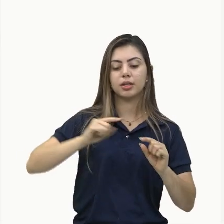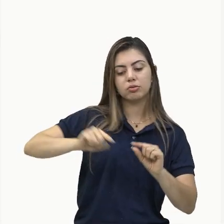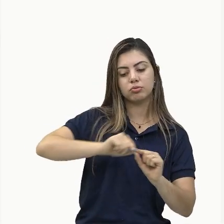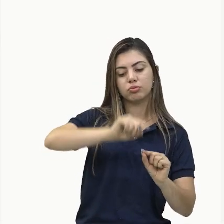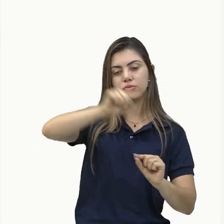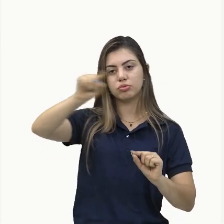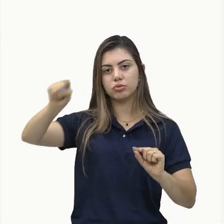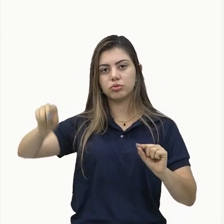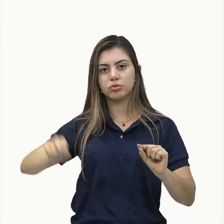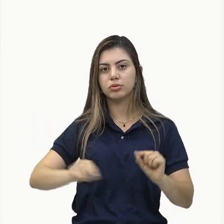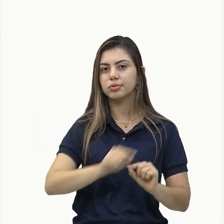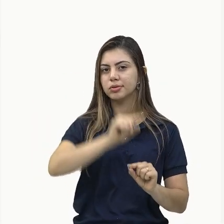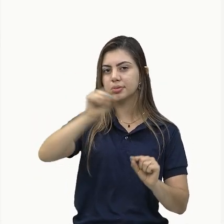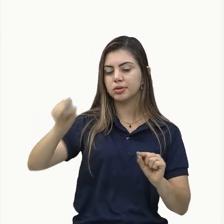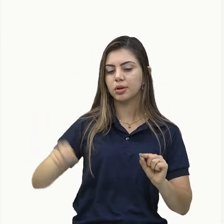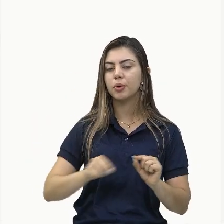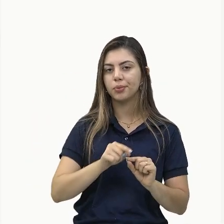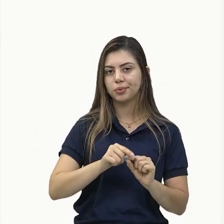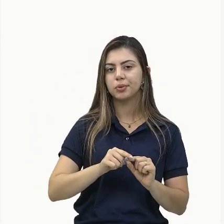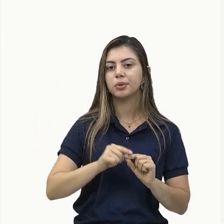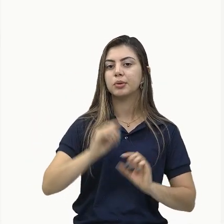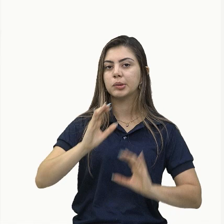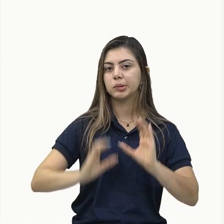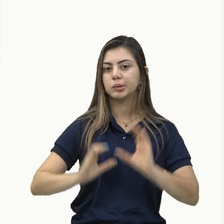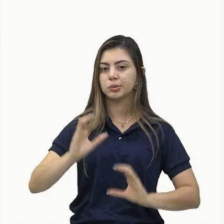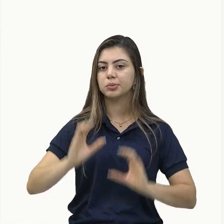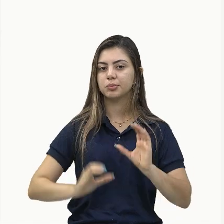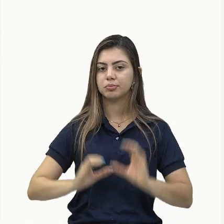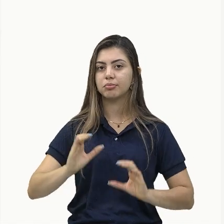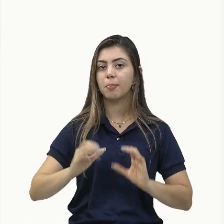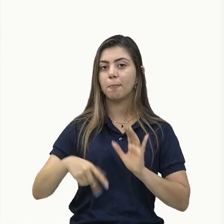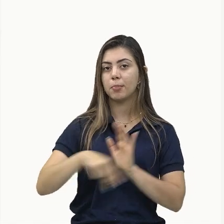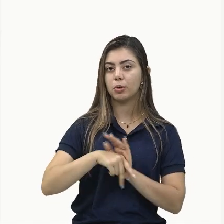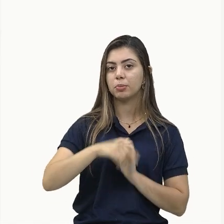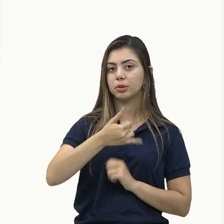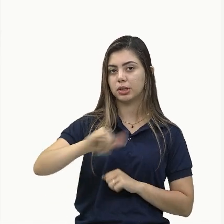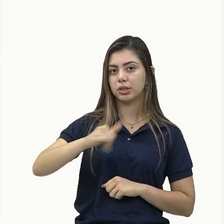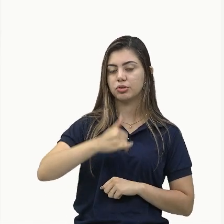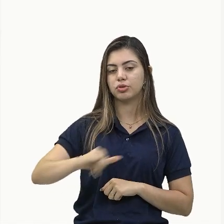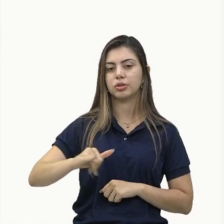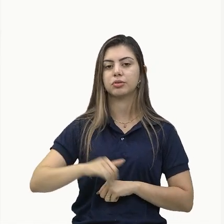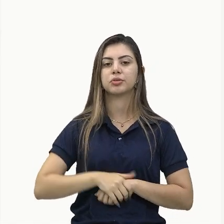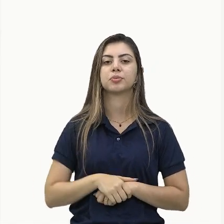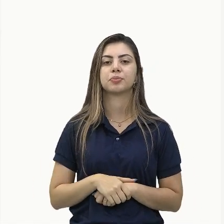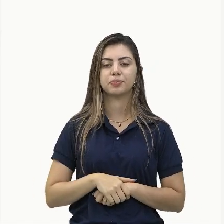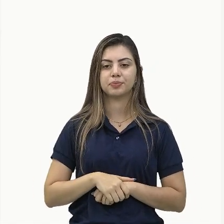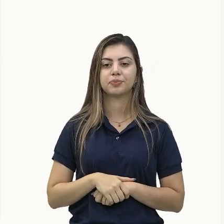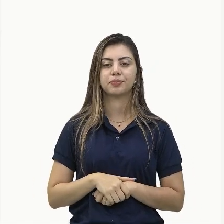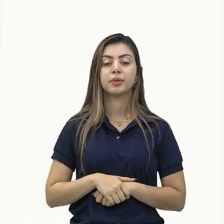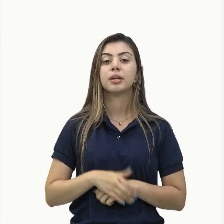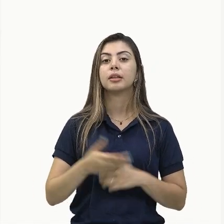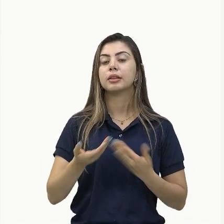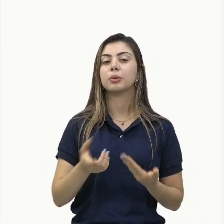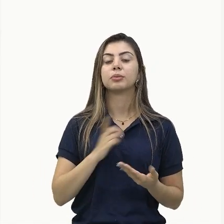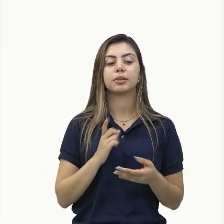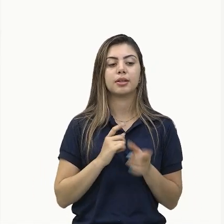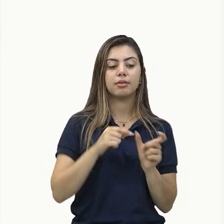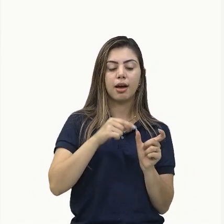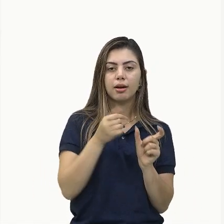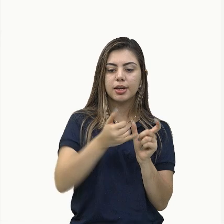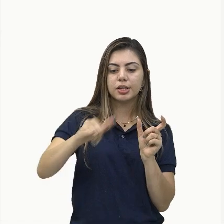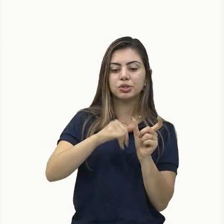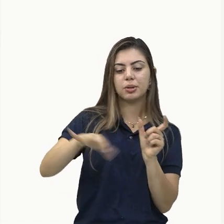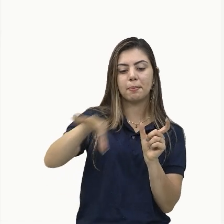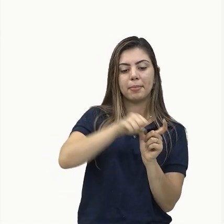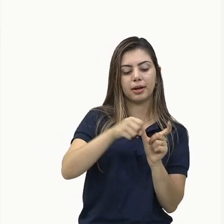circuito, estou falando em um circuito elétrico, em outras formas de energia. E nada mais é do